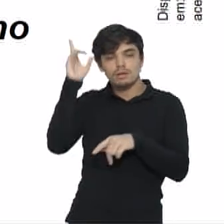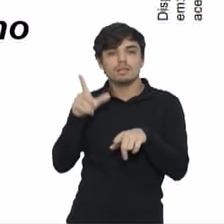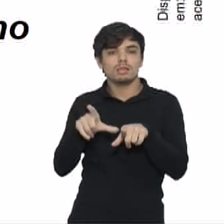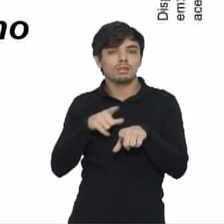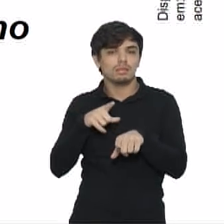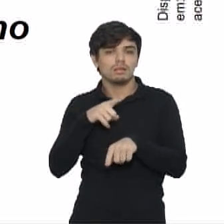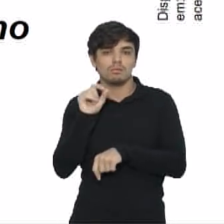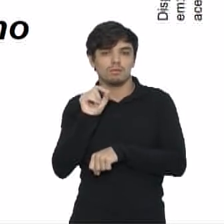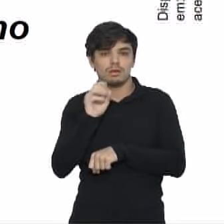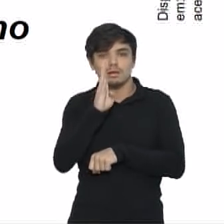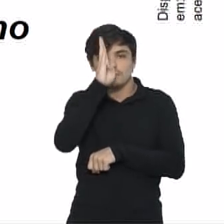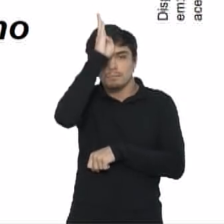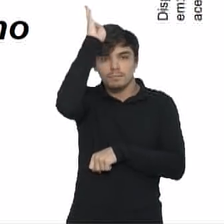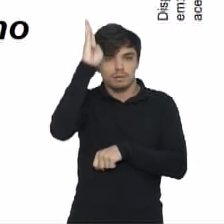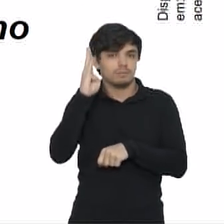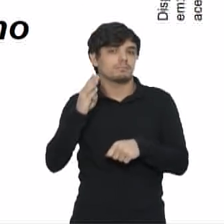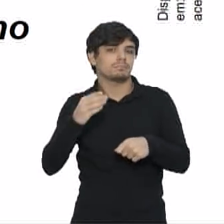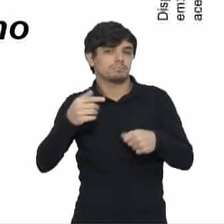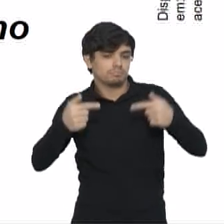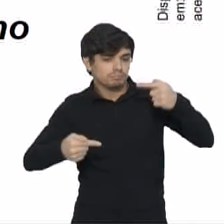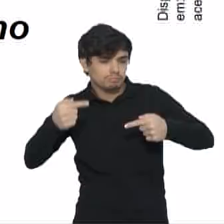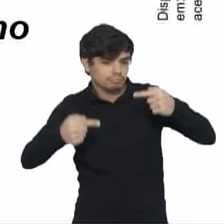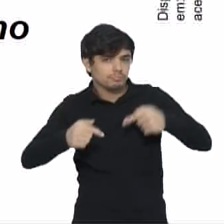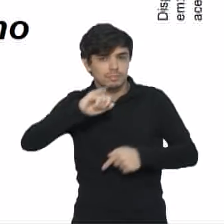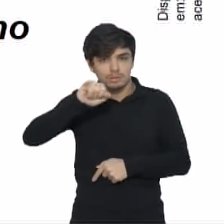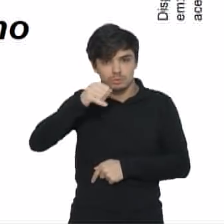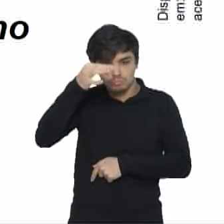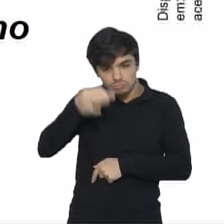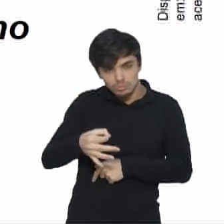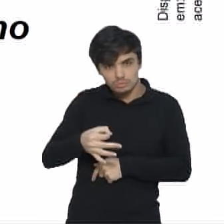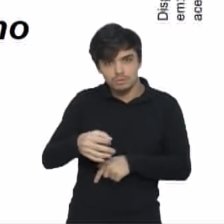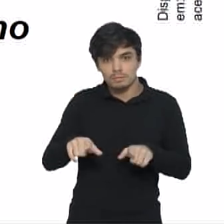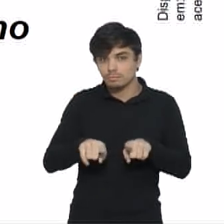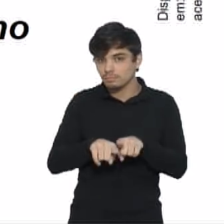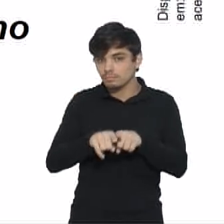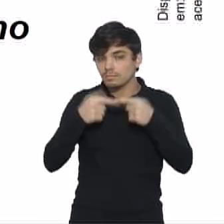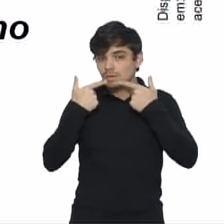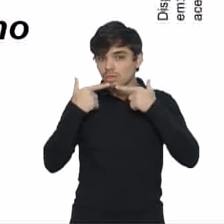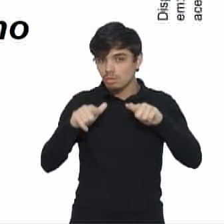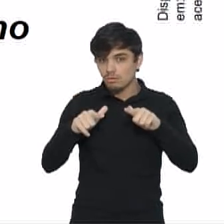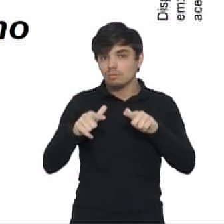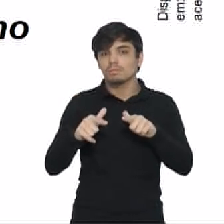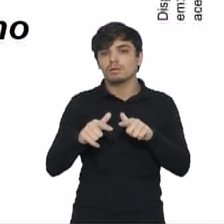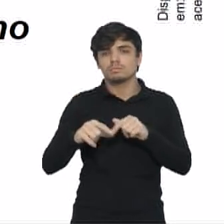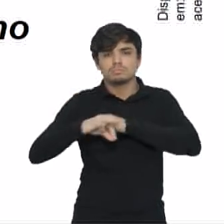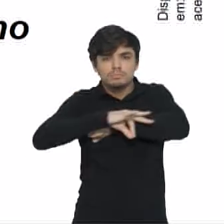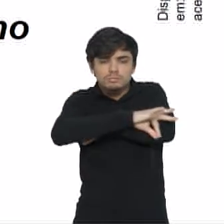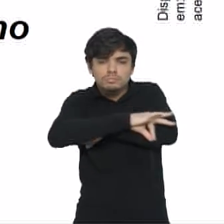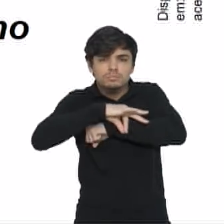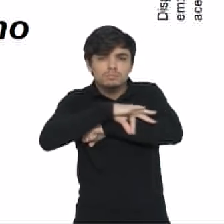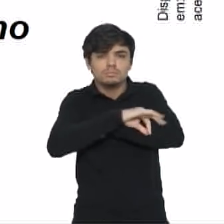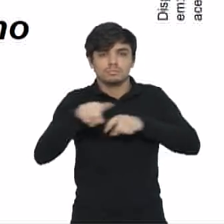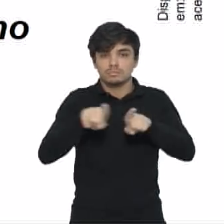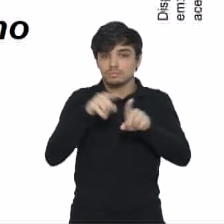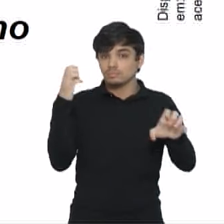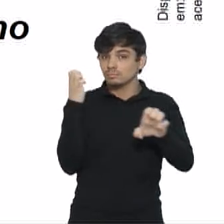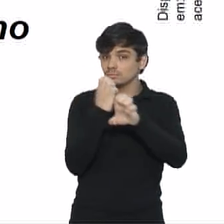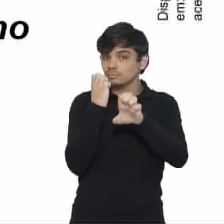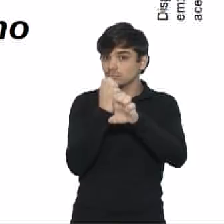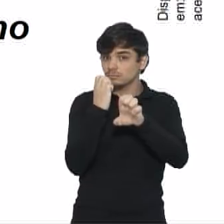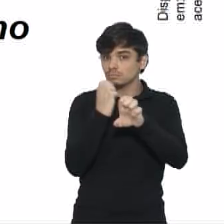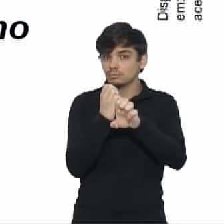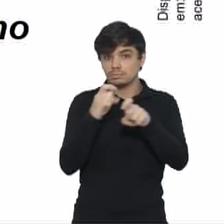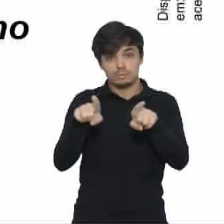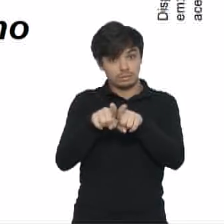os princípios políticos e jurídicos, a linguagem, a arquitetura, a engenharia, além